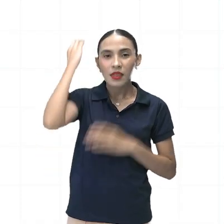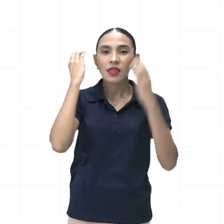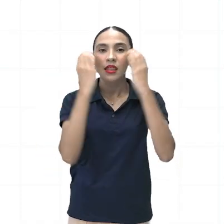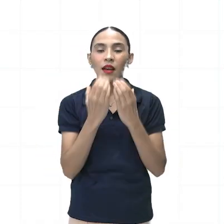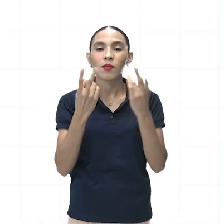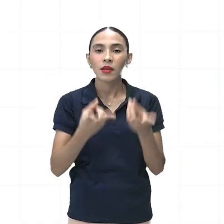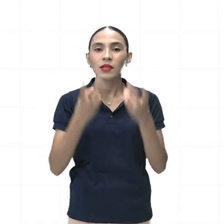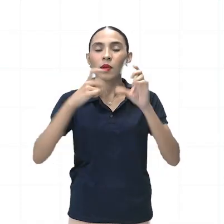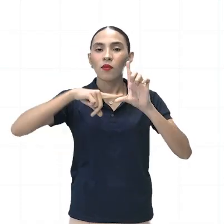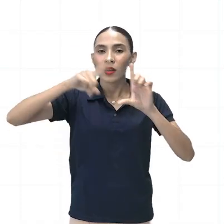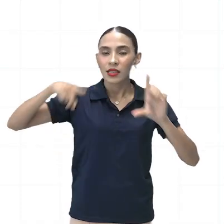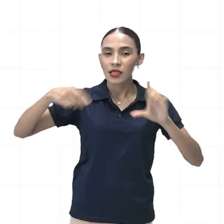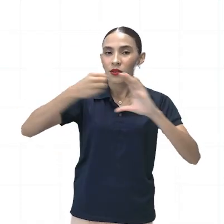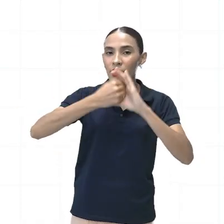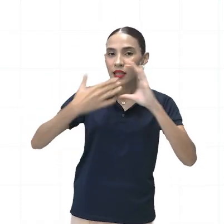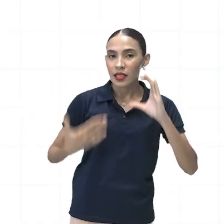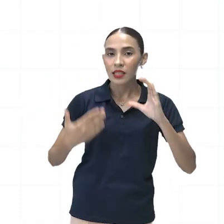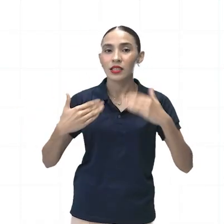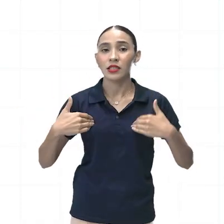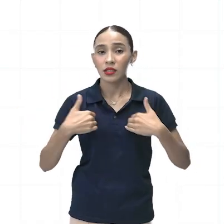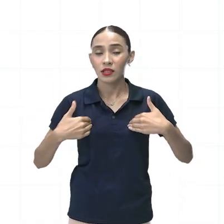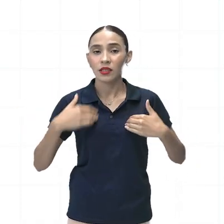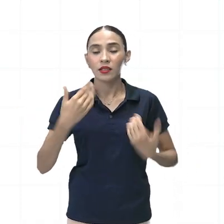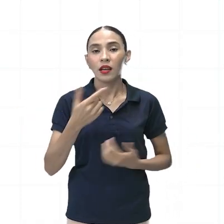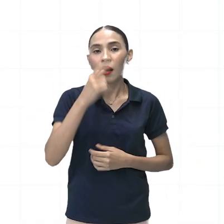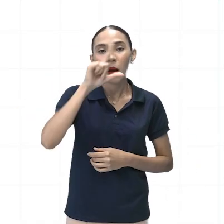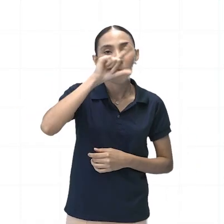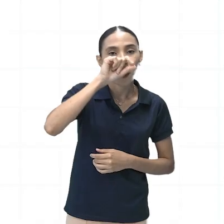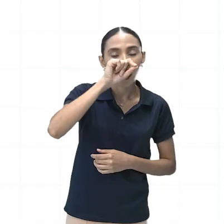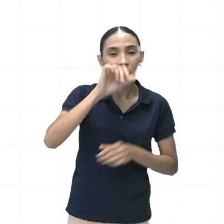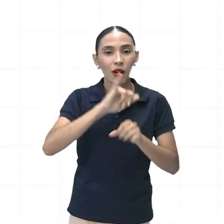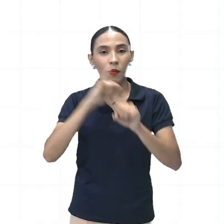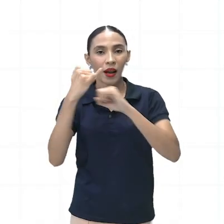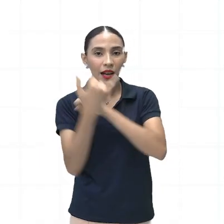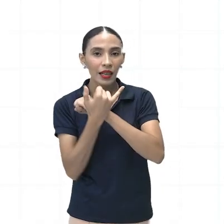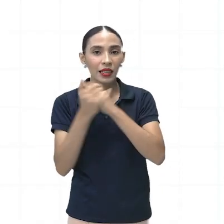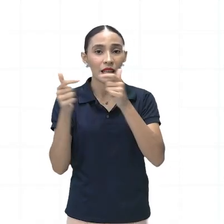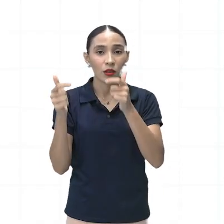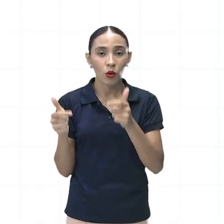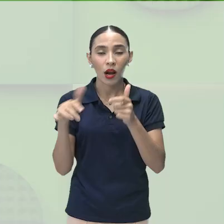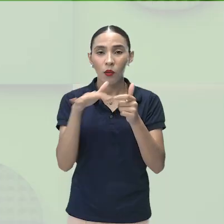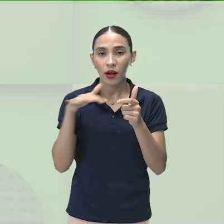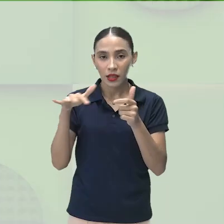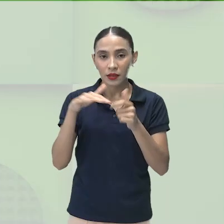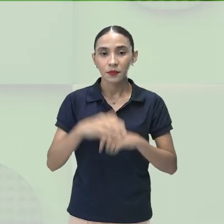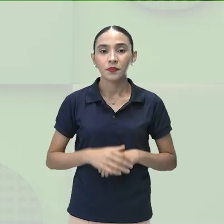nas características das espécies de dentilhões de uma ilha dentro daquela região.